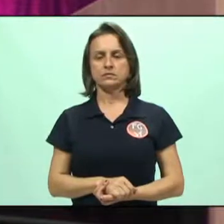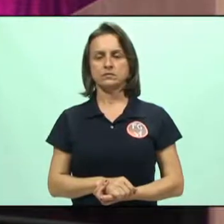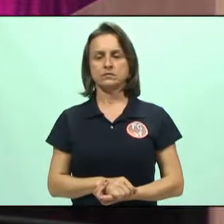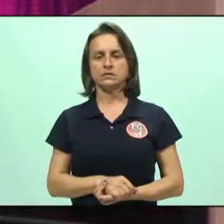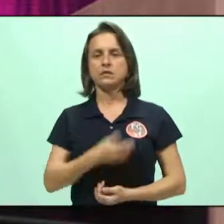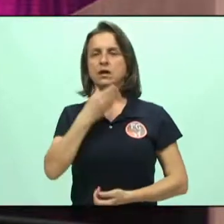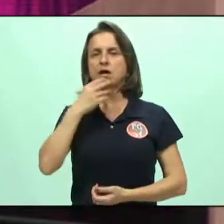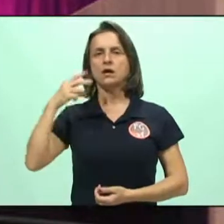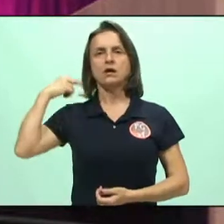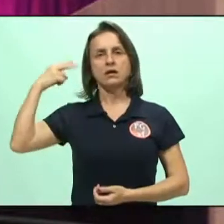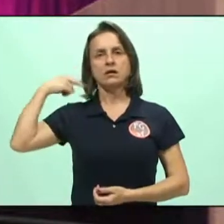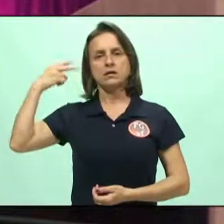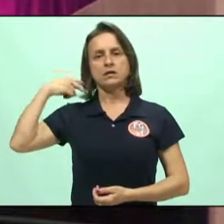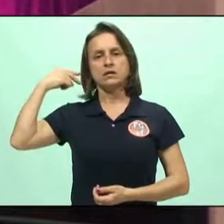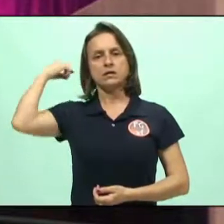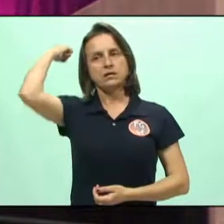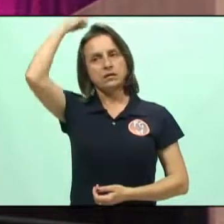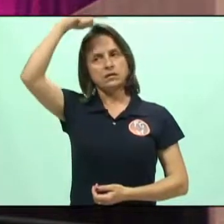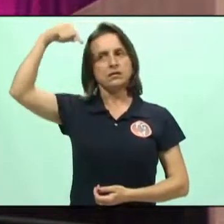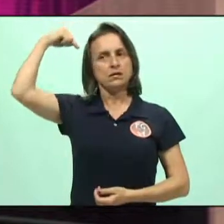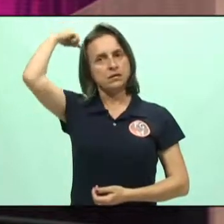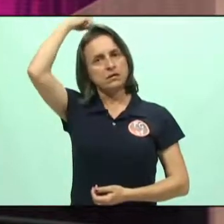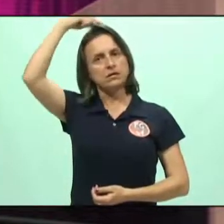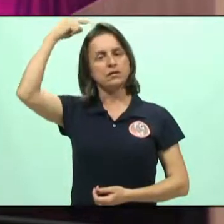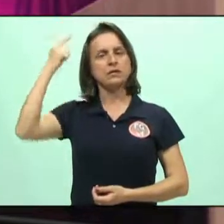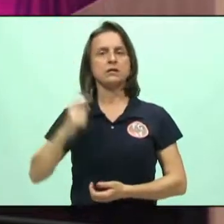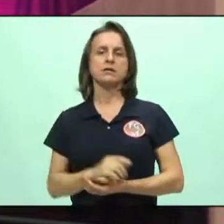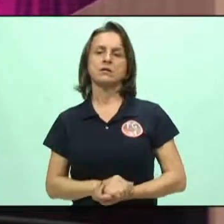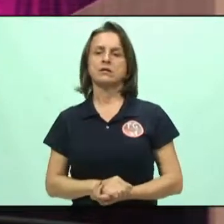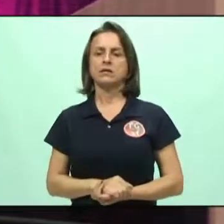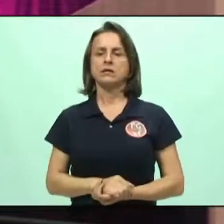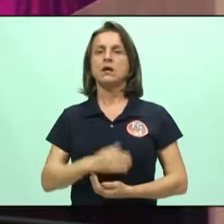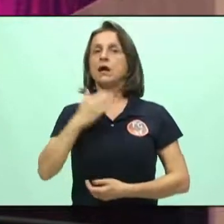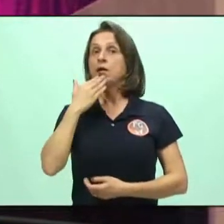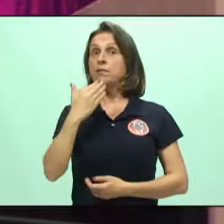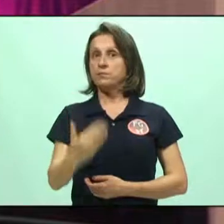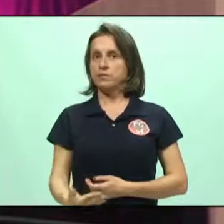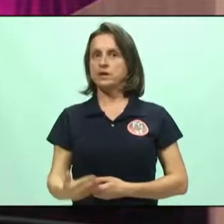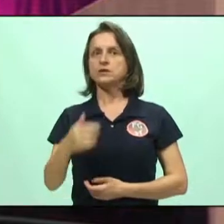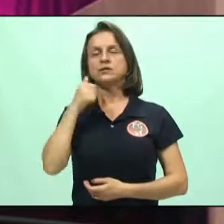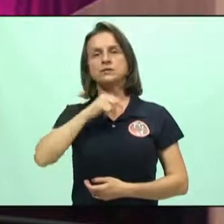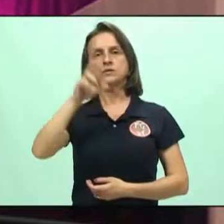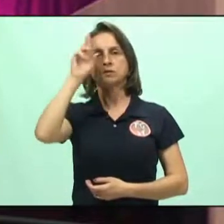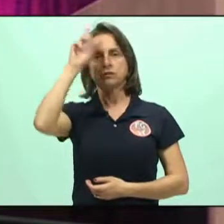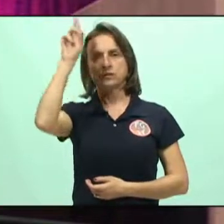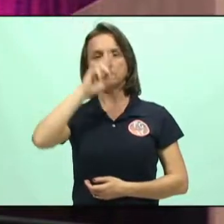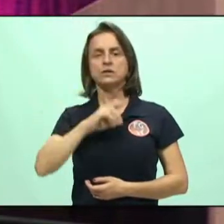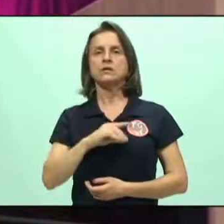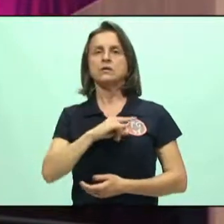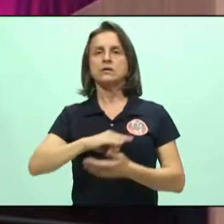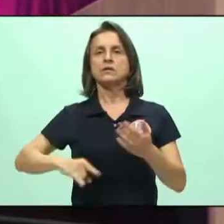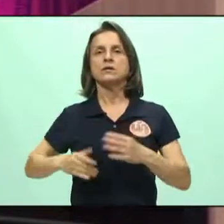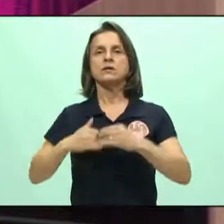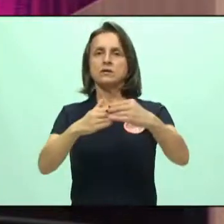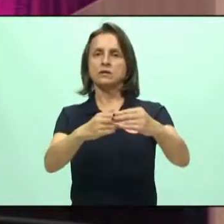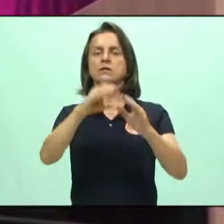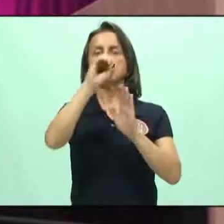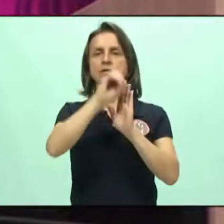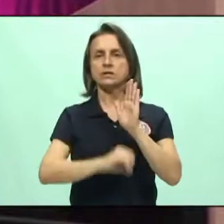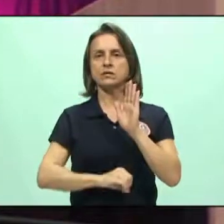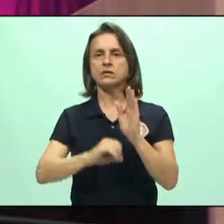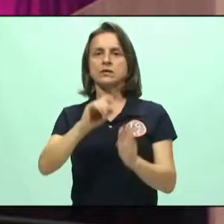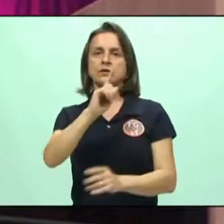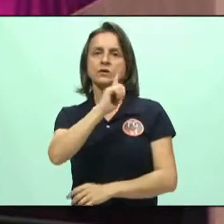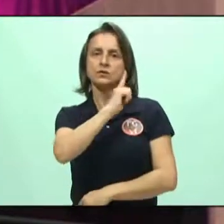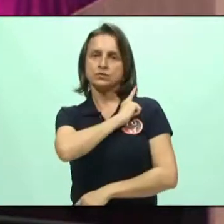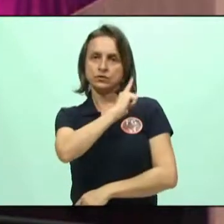do vereador Paulo Manoel Vicente requer a vossa excelência o envio de ofício ao gerente administrativo